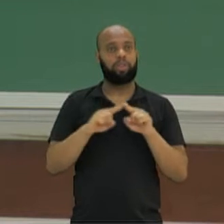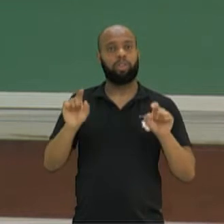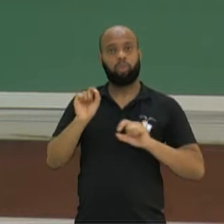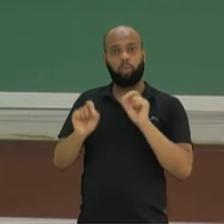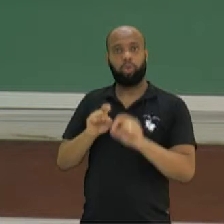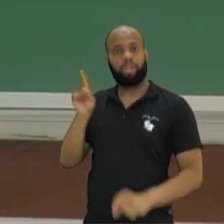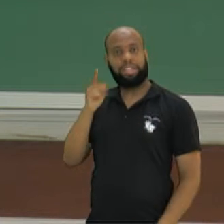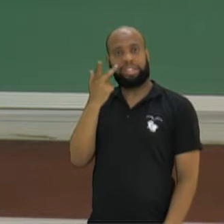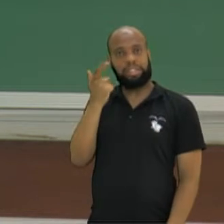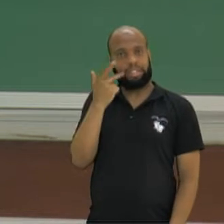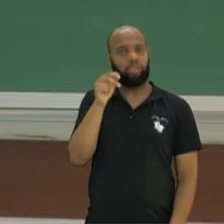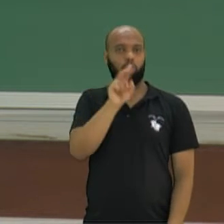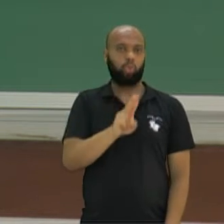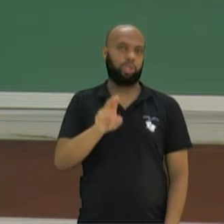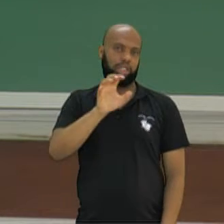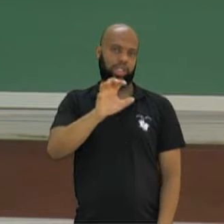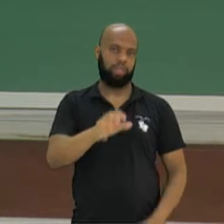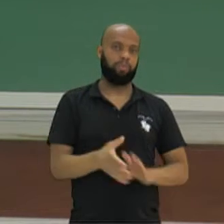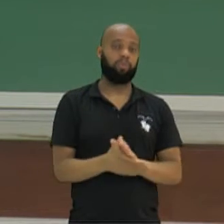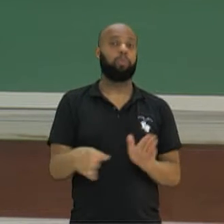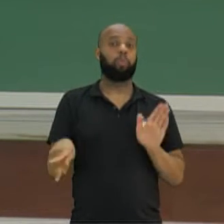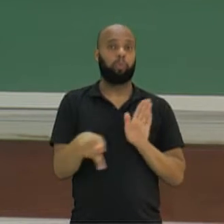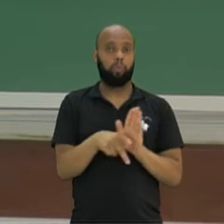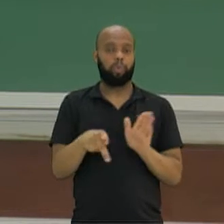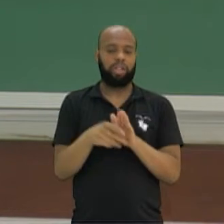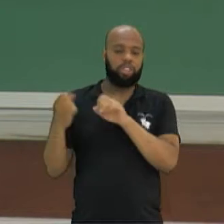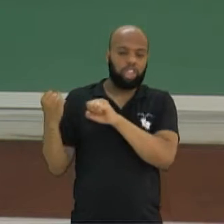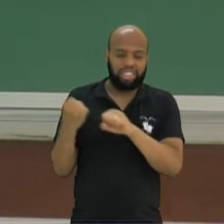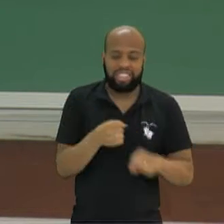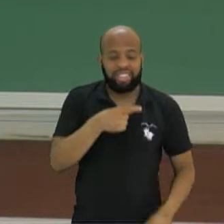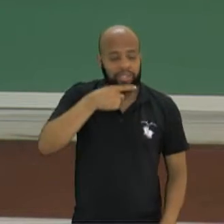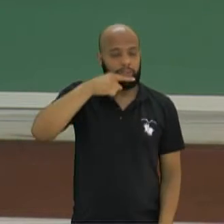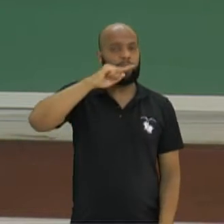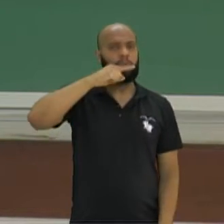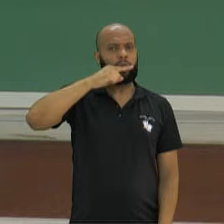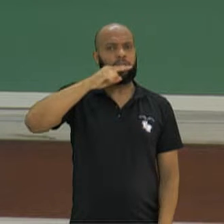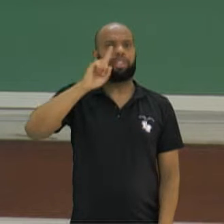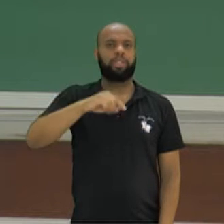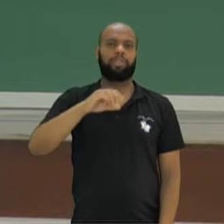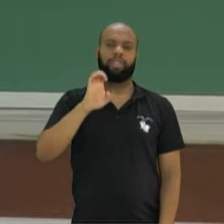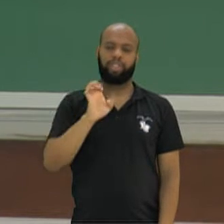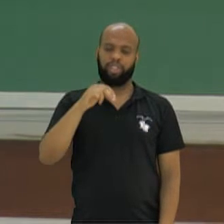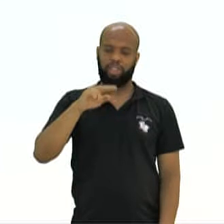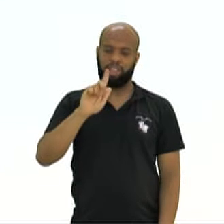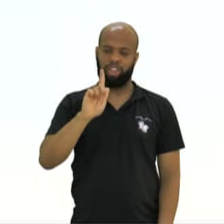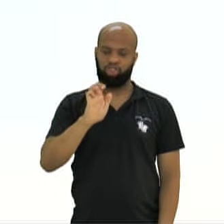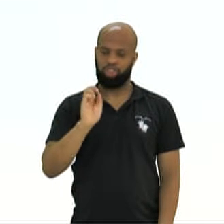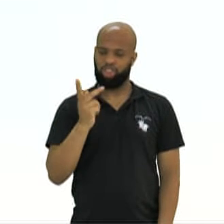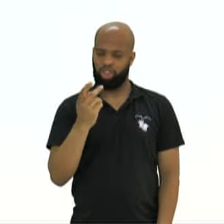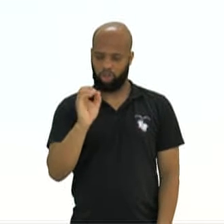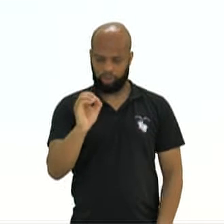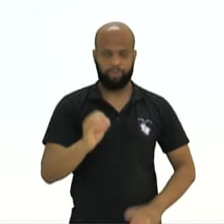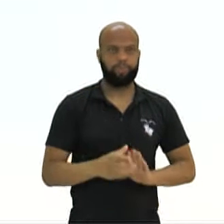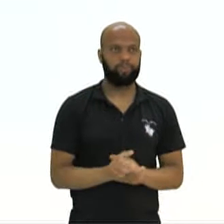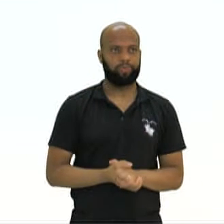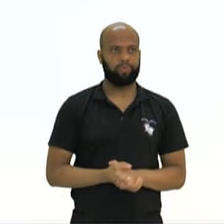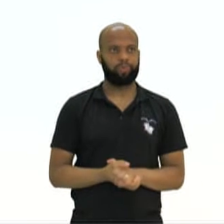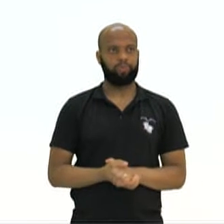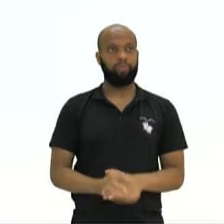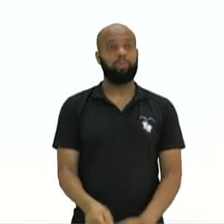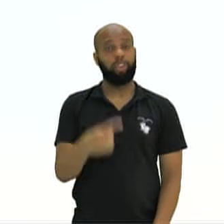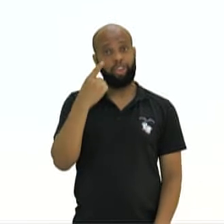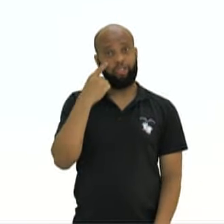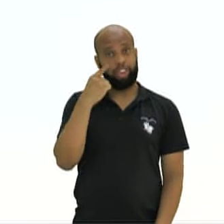sentido cearense, no sentido Ceará, no Ceará, a palavra engenho era a máquina. Poxa, está aqui um dos